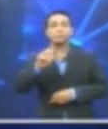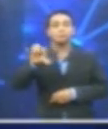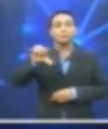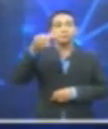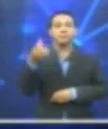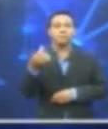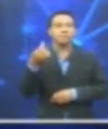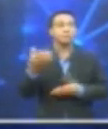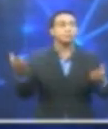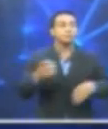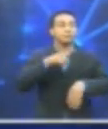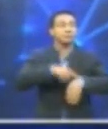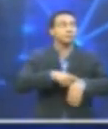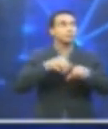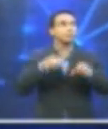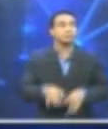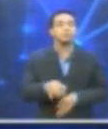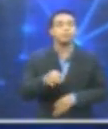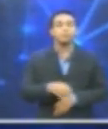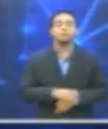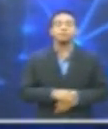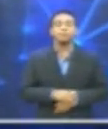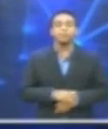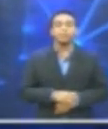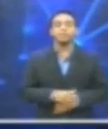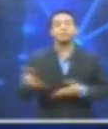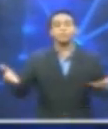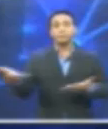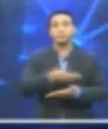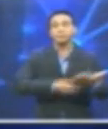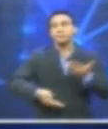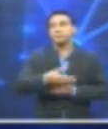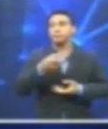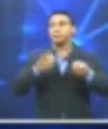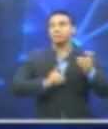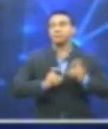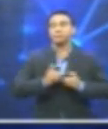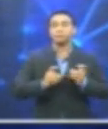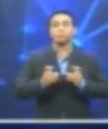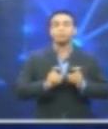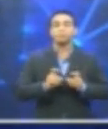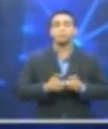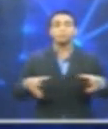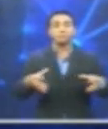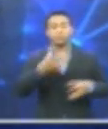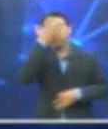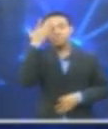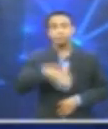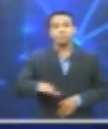portal Nominuto.com. Participam deste debate os seguintes candidatos.